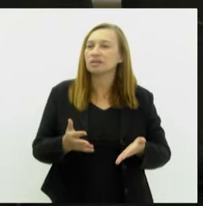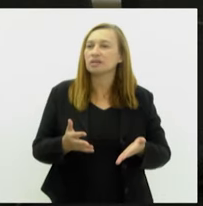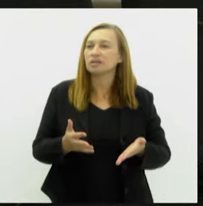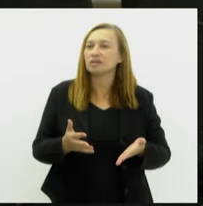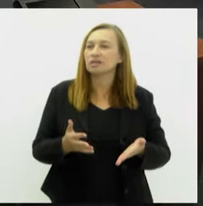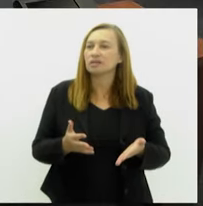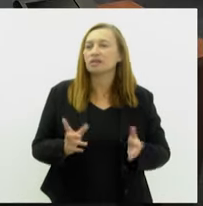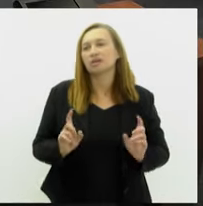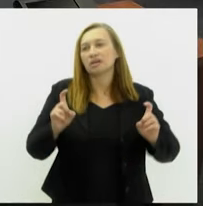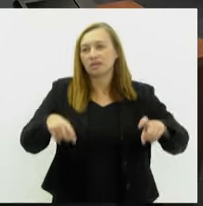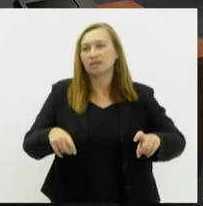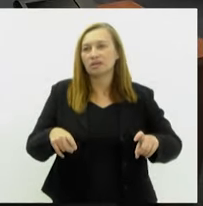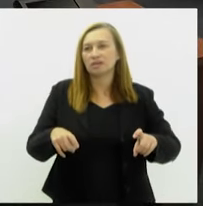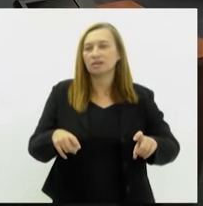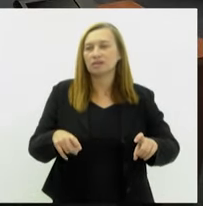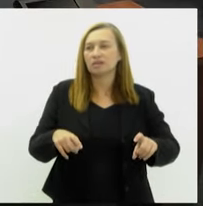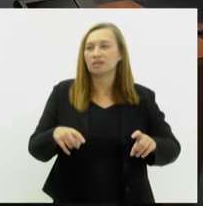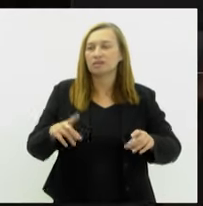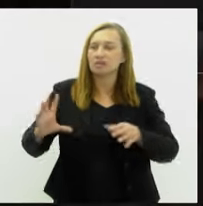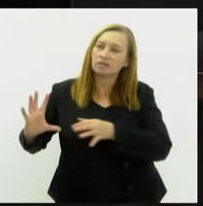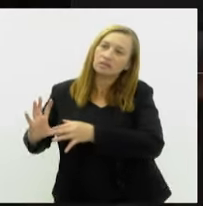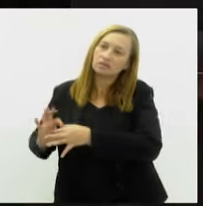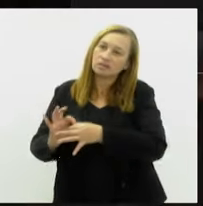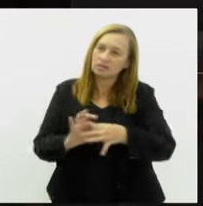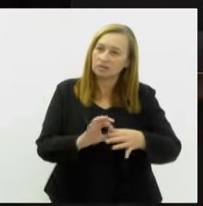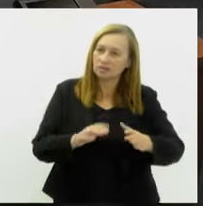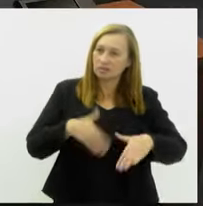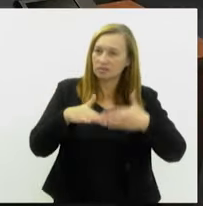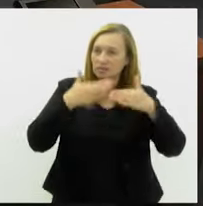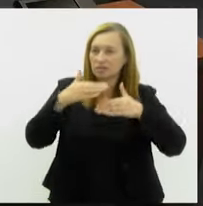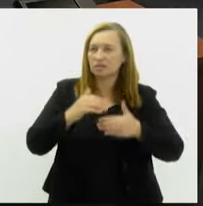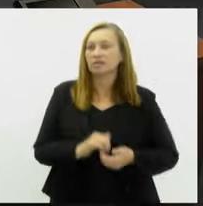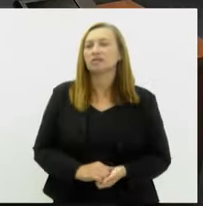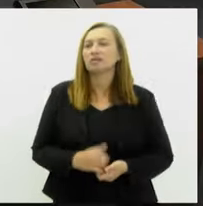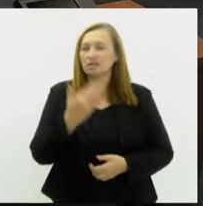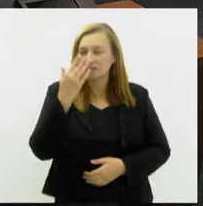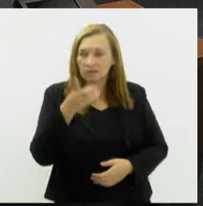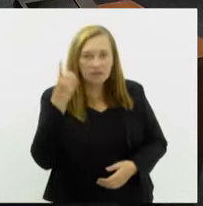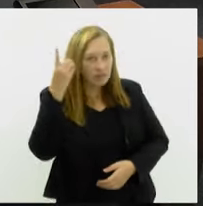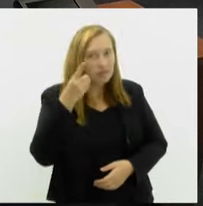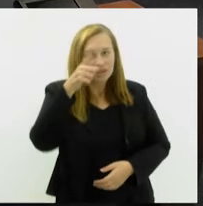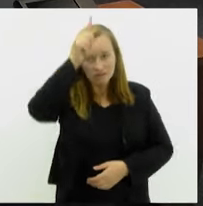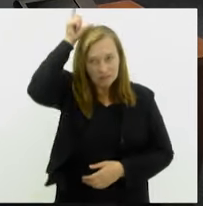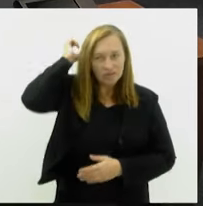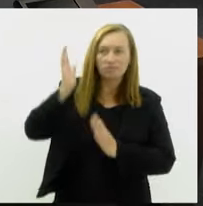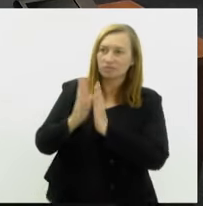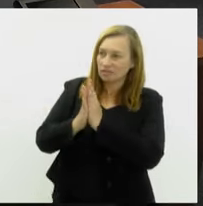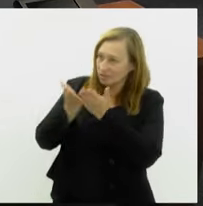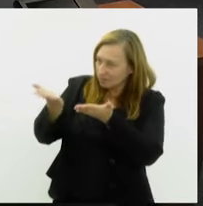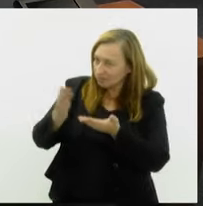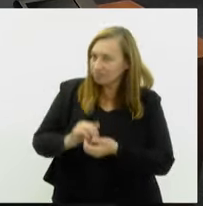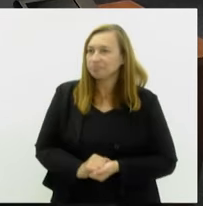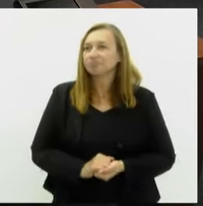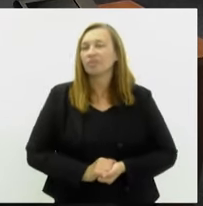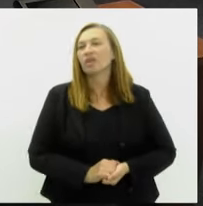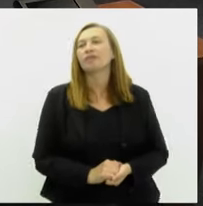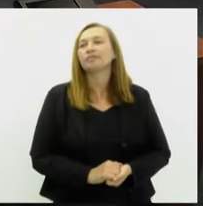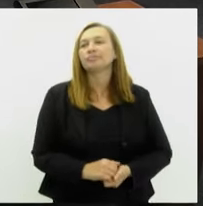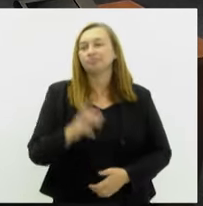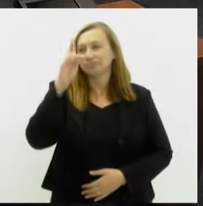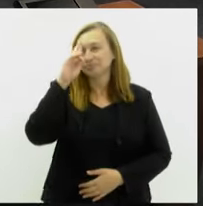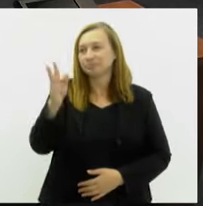nosso gabinete foi apenas um canal, prosperou. Deputado Luiz Paulo, por gentileza.